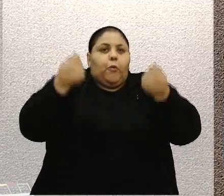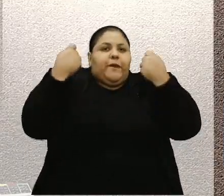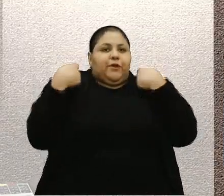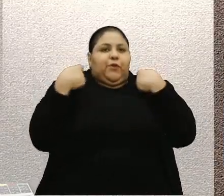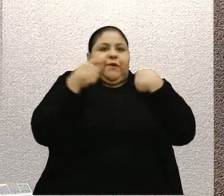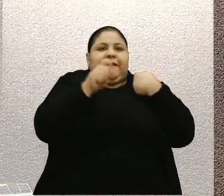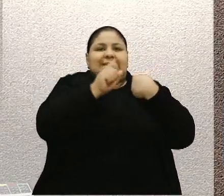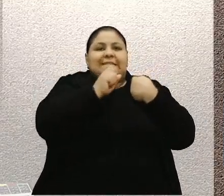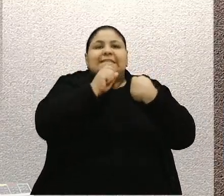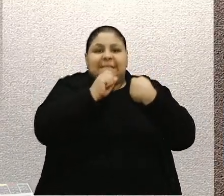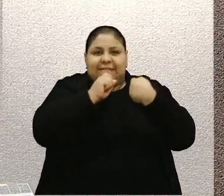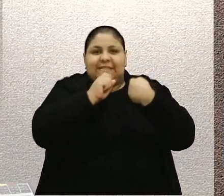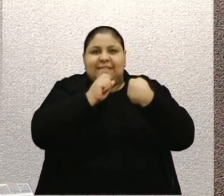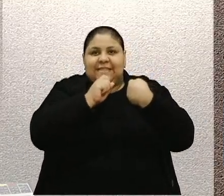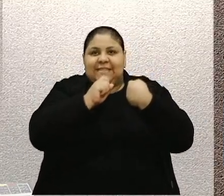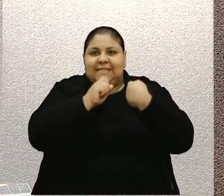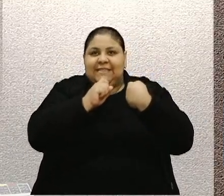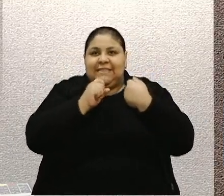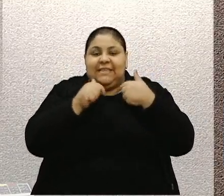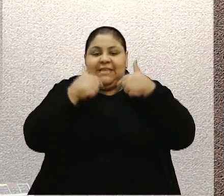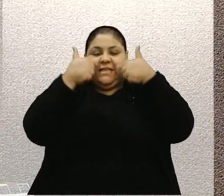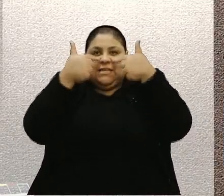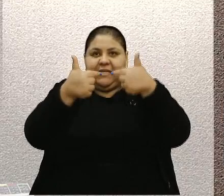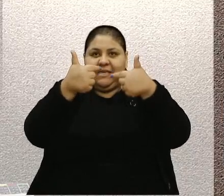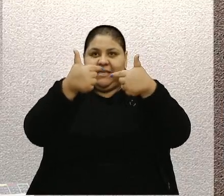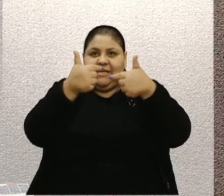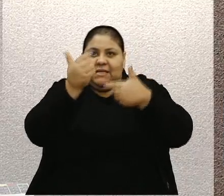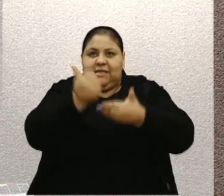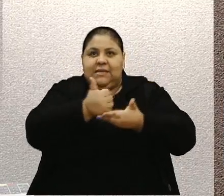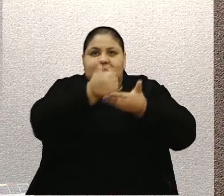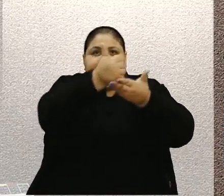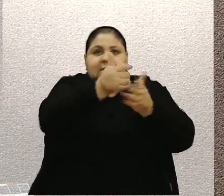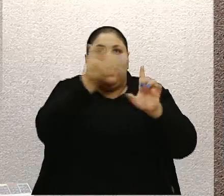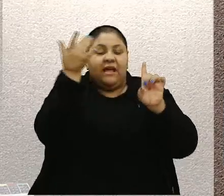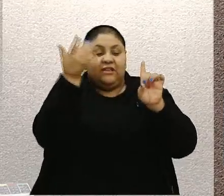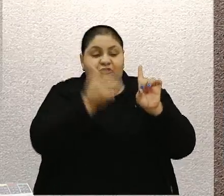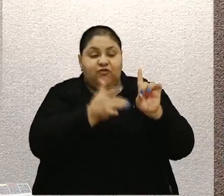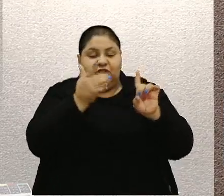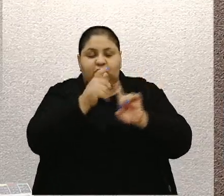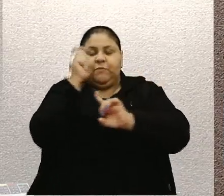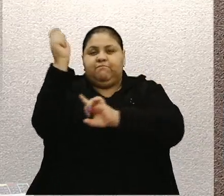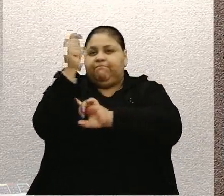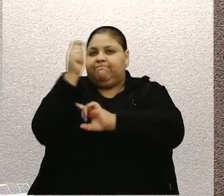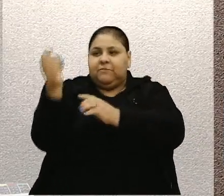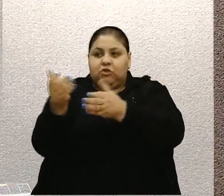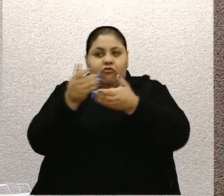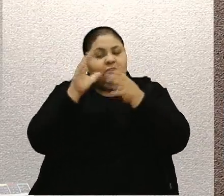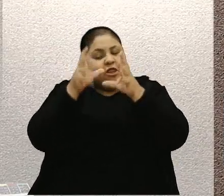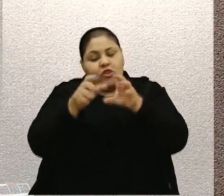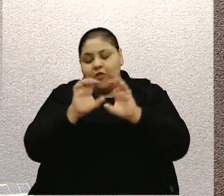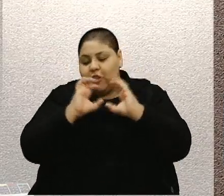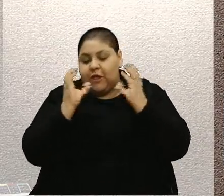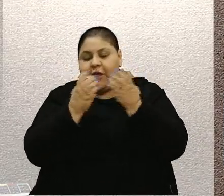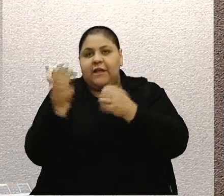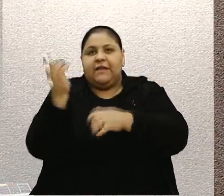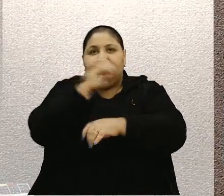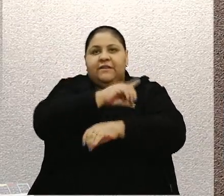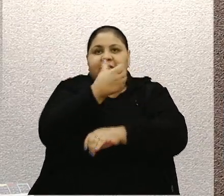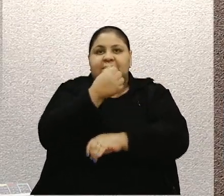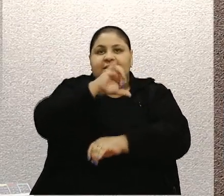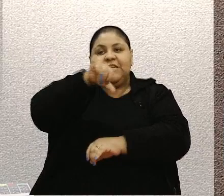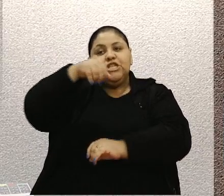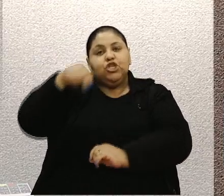este concerto que é em prol, né, das vítimas das enchentes no Rio Grande do Sul. Então, convidar toda a comunidade no dia 6 de